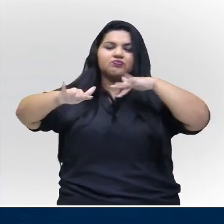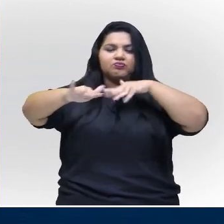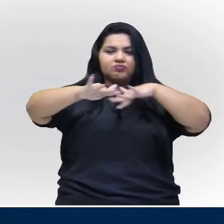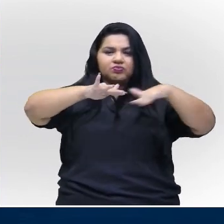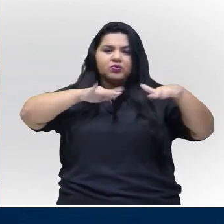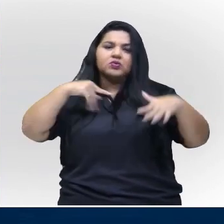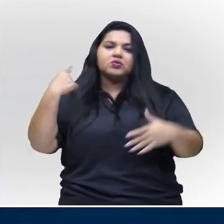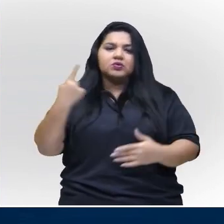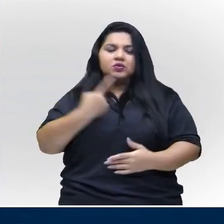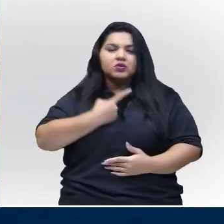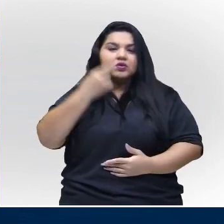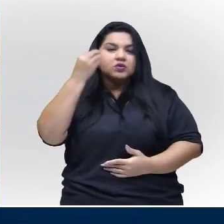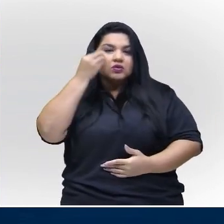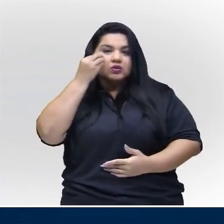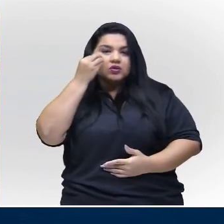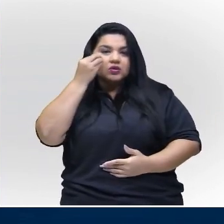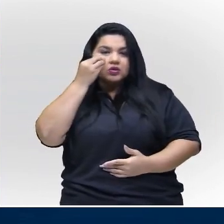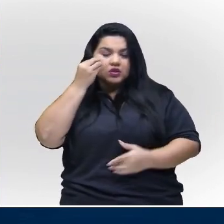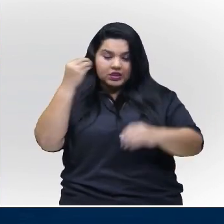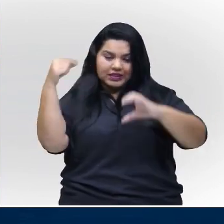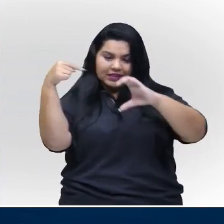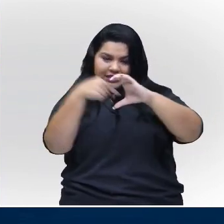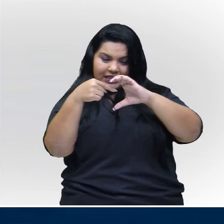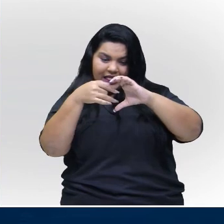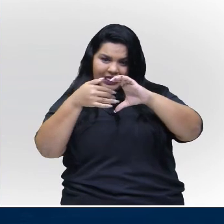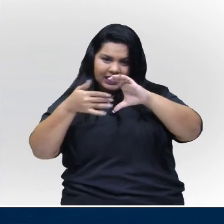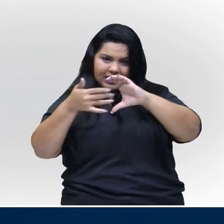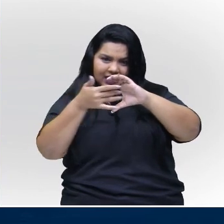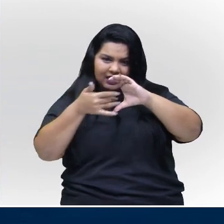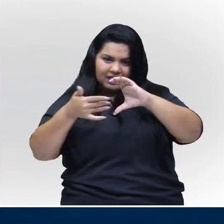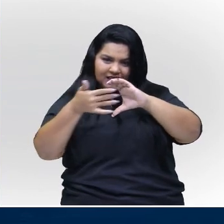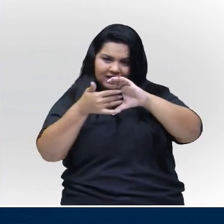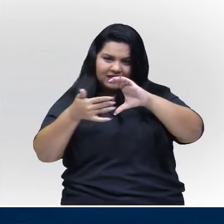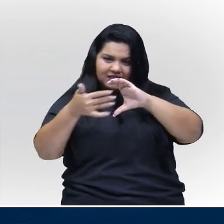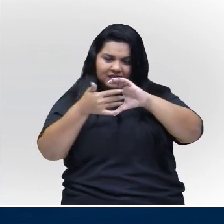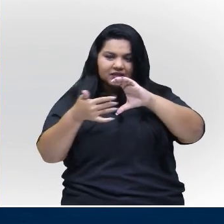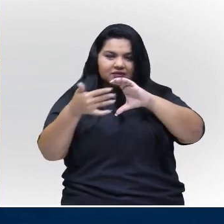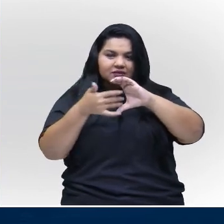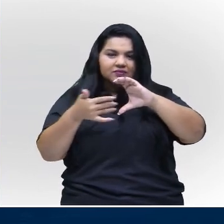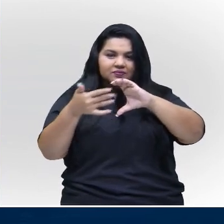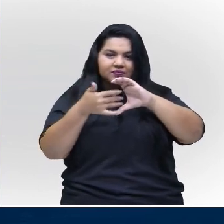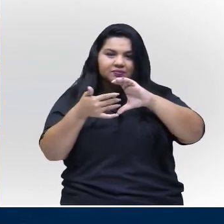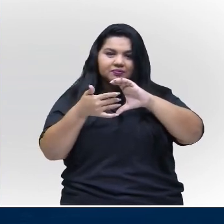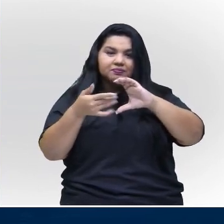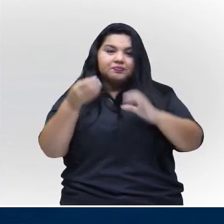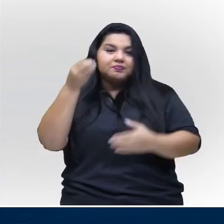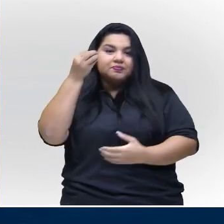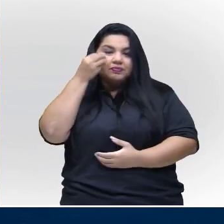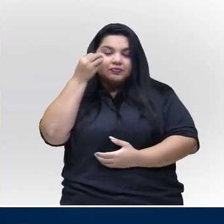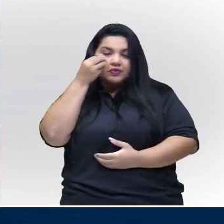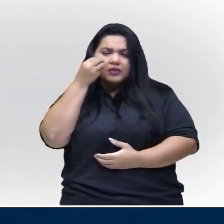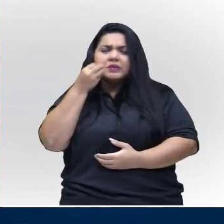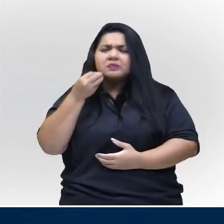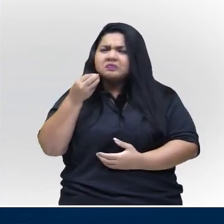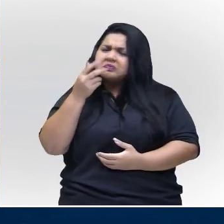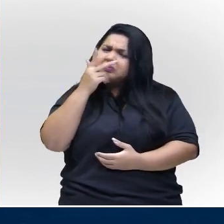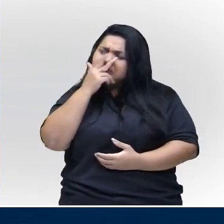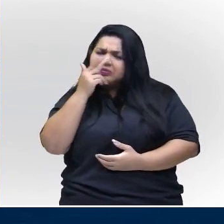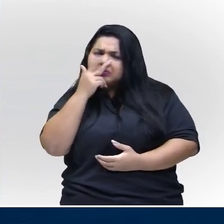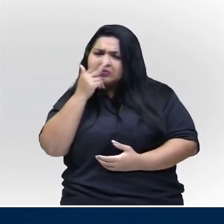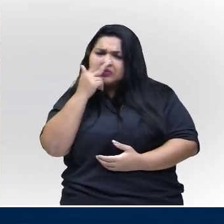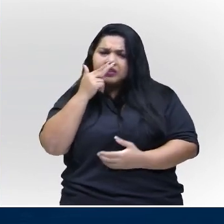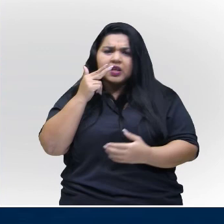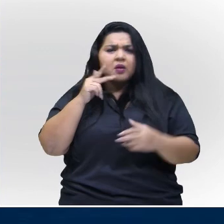ó, no interior da célula, certo? E aí você pode observar que é como se ele estivesse, né,